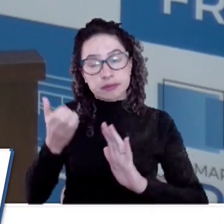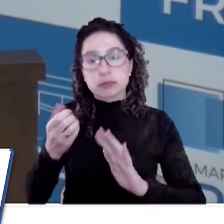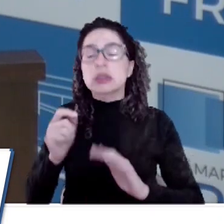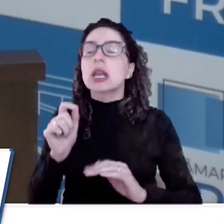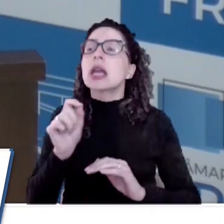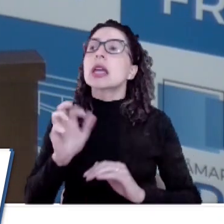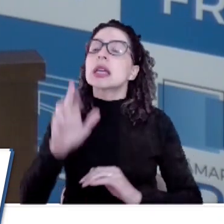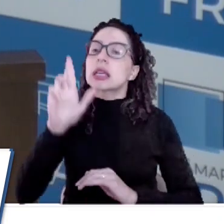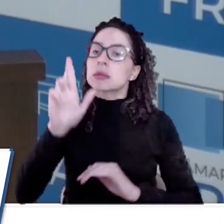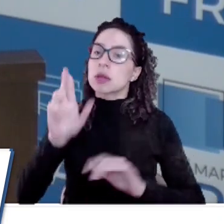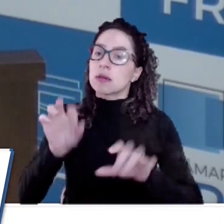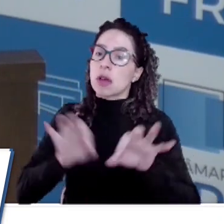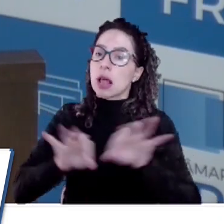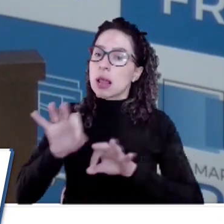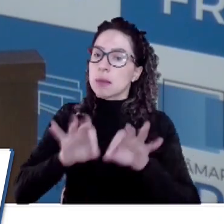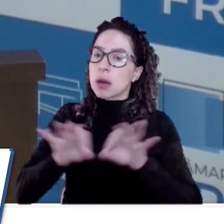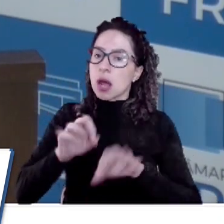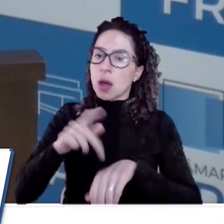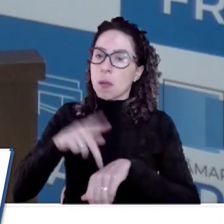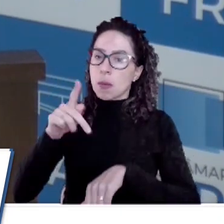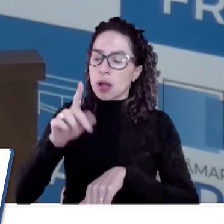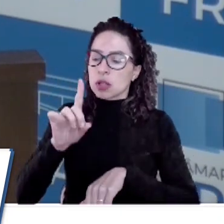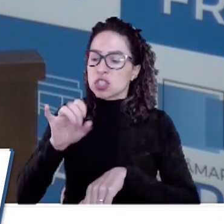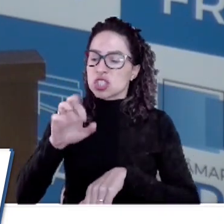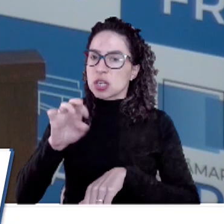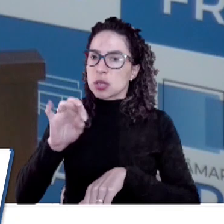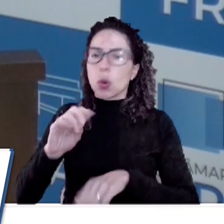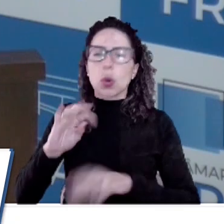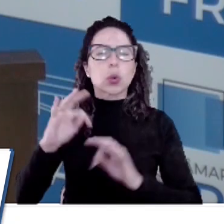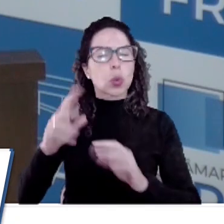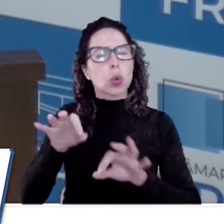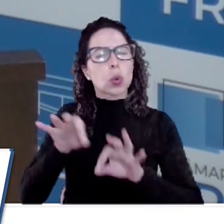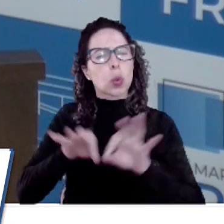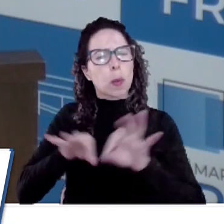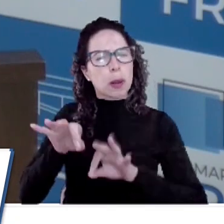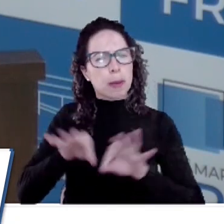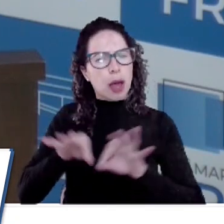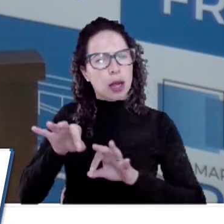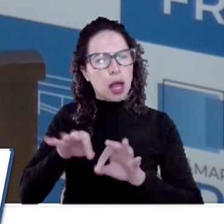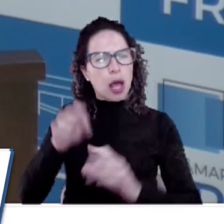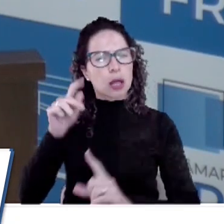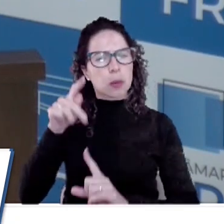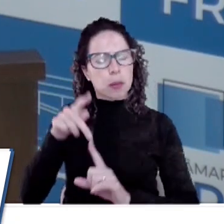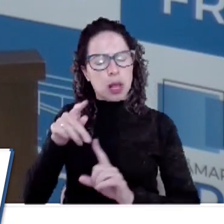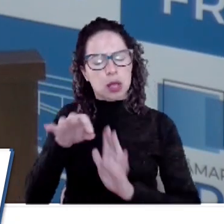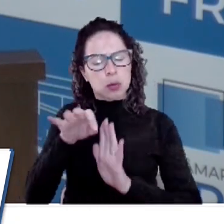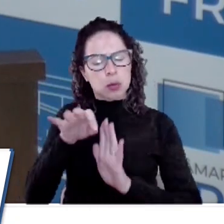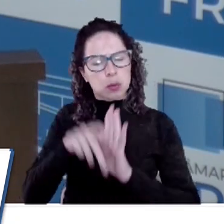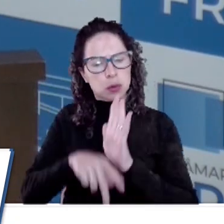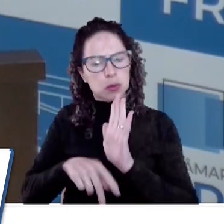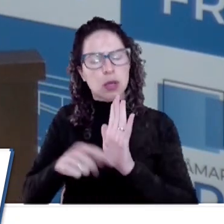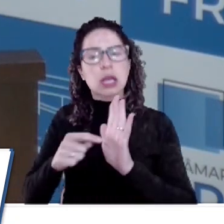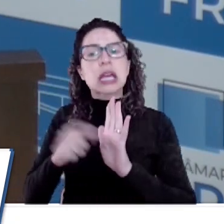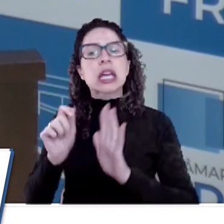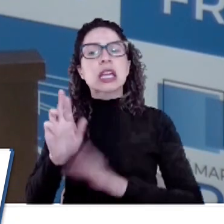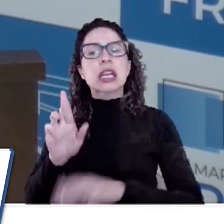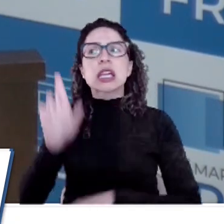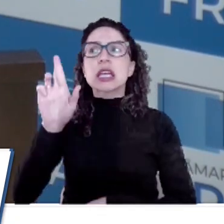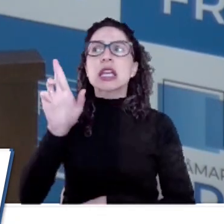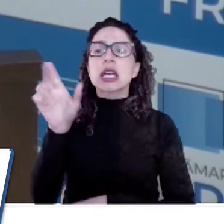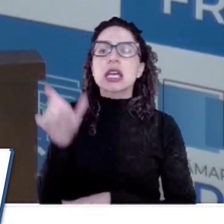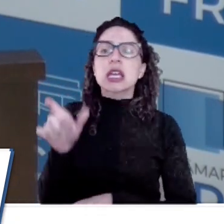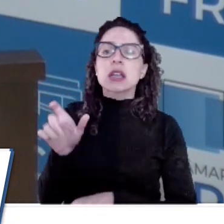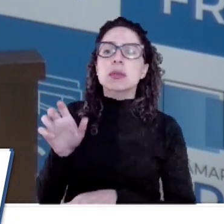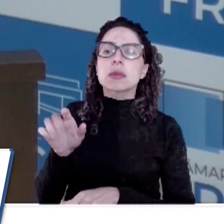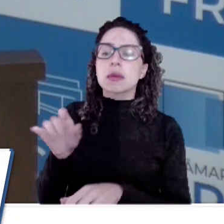plano diretor porque tudo precisa ter plano precisa ter planejamento Quem elaborou o plano diretor que estruturou todos